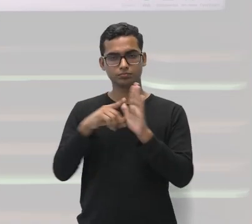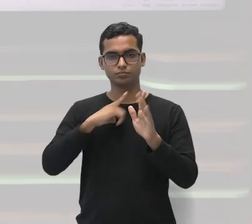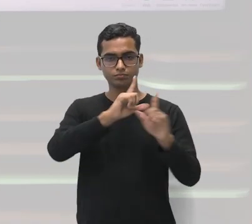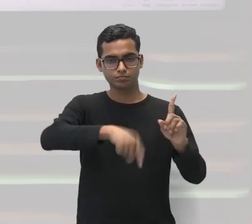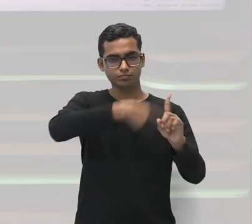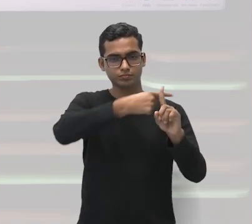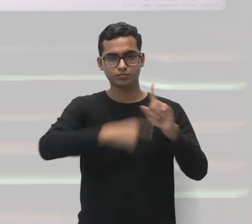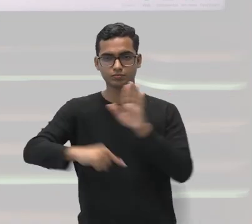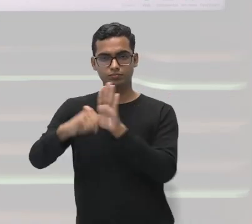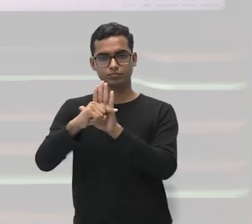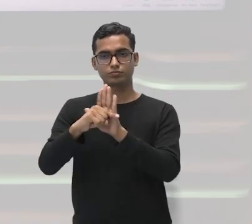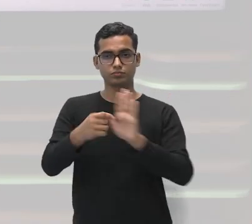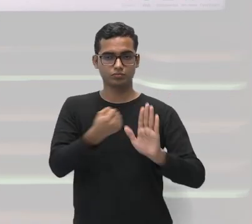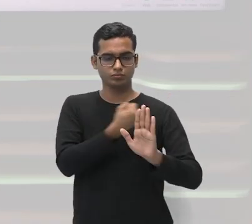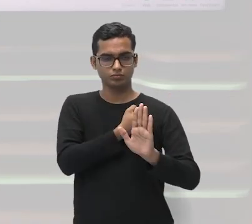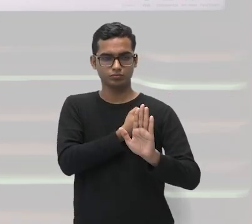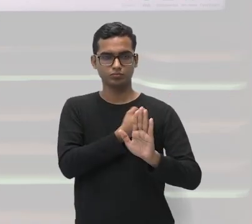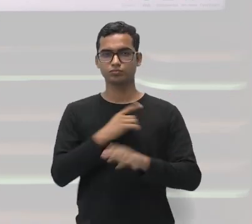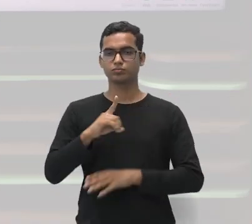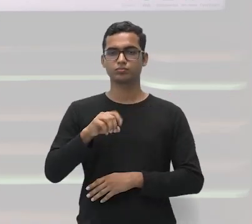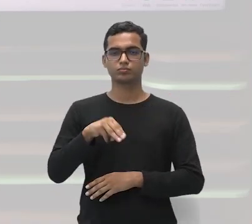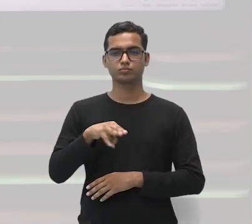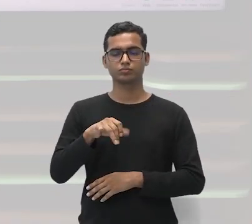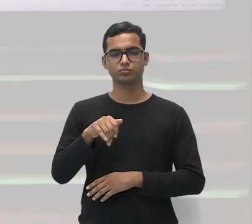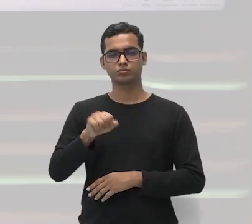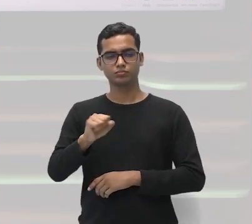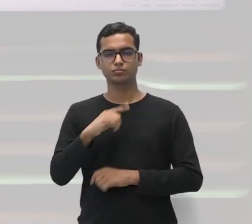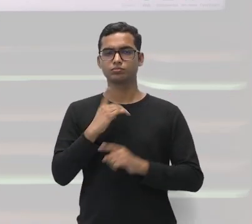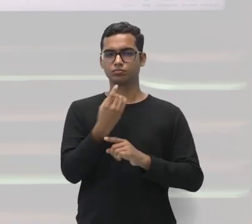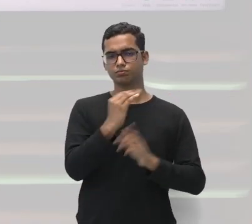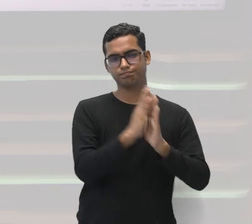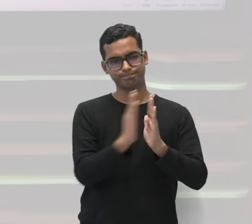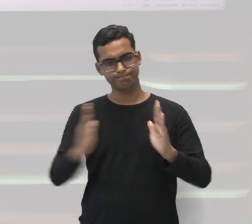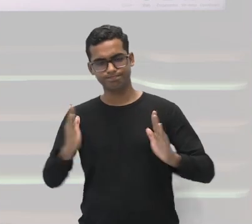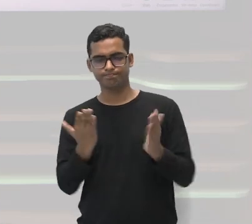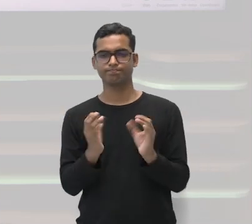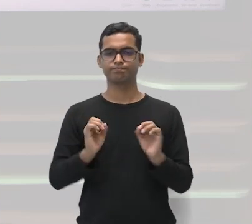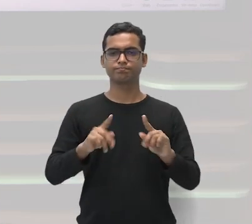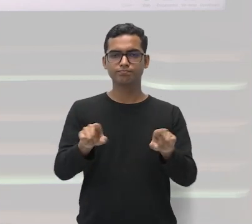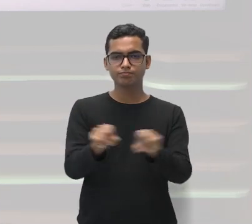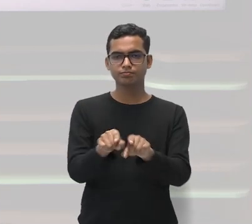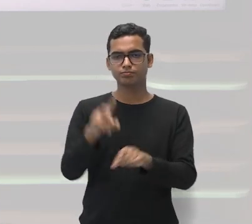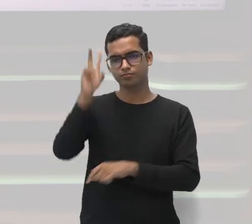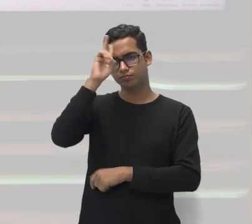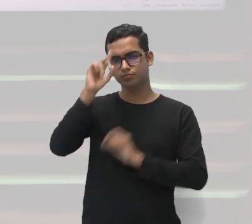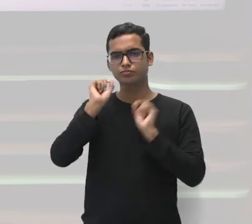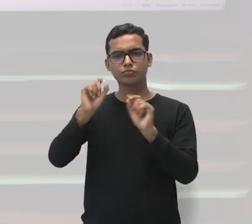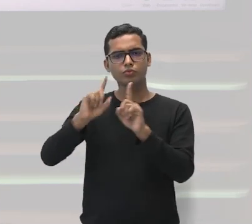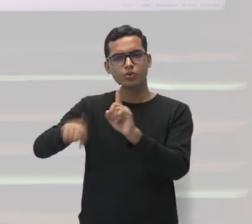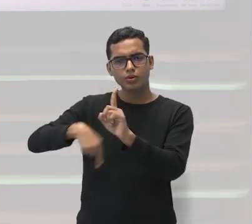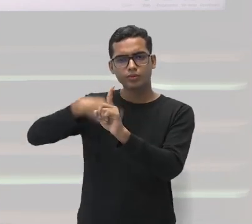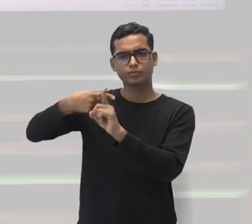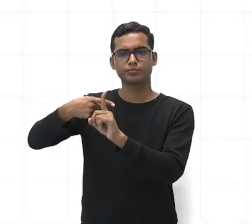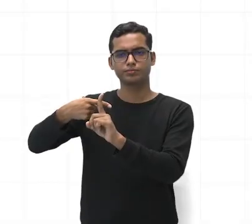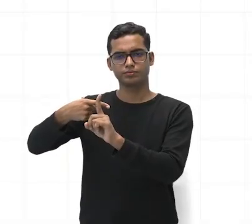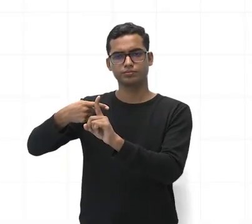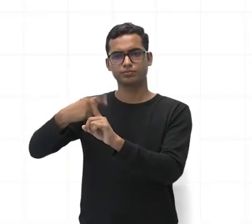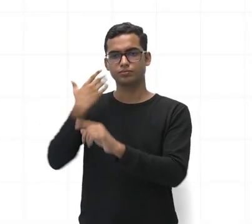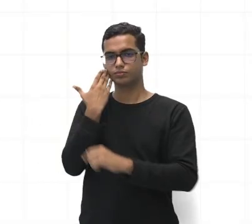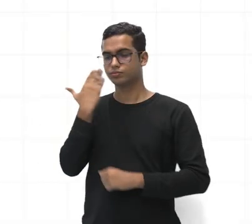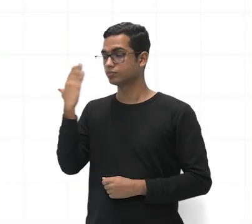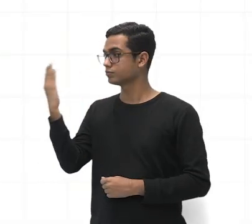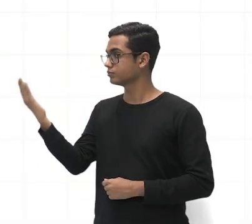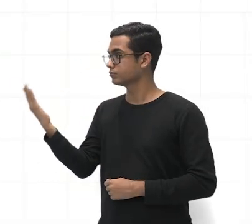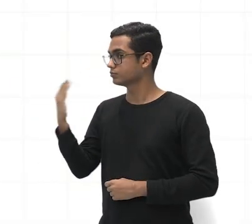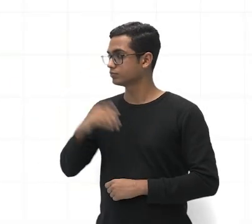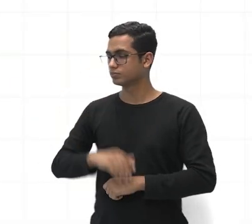com números decimais, certo? E aí vamos relembrar, olha só. A adição, na cartela aqui, observe só aqui,